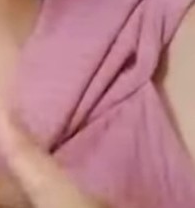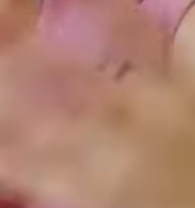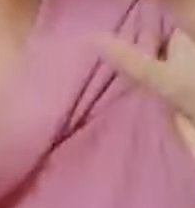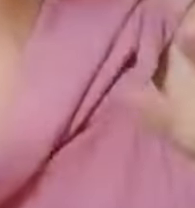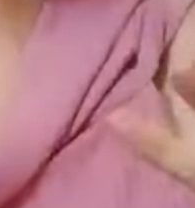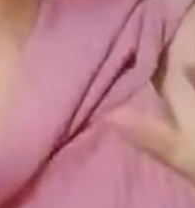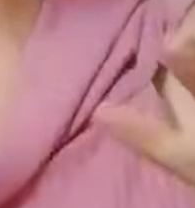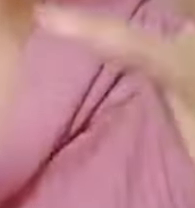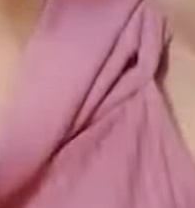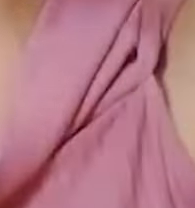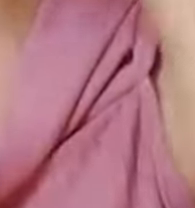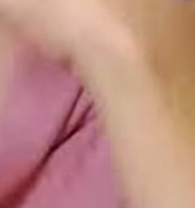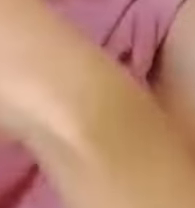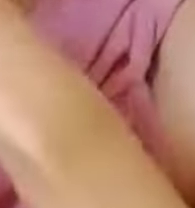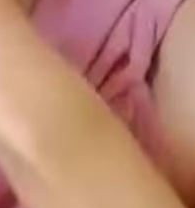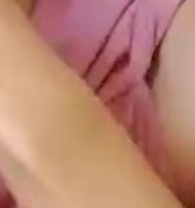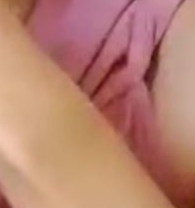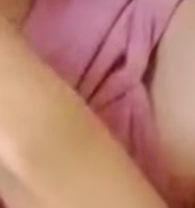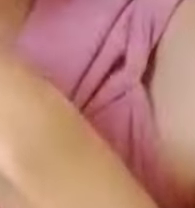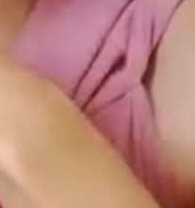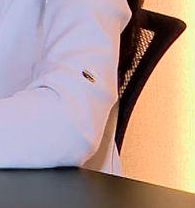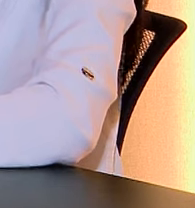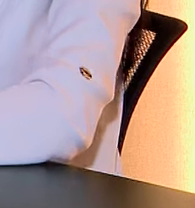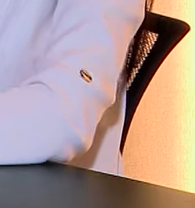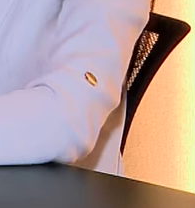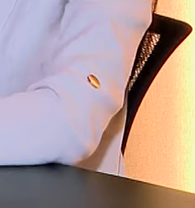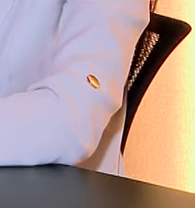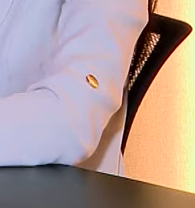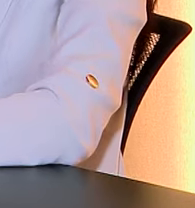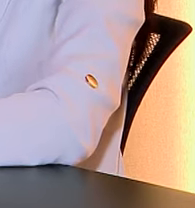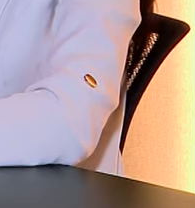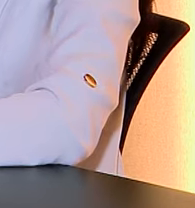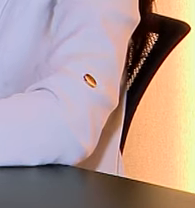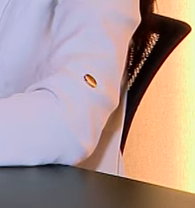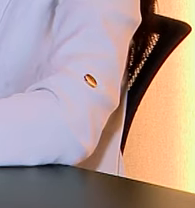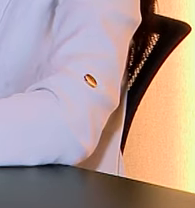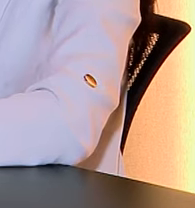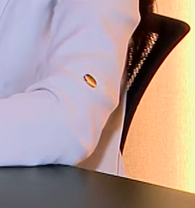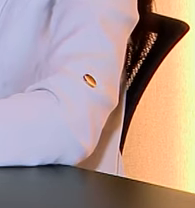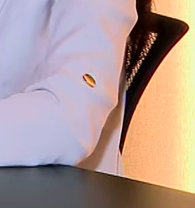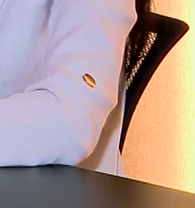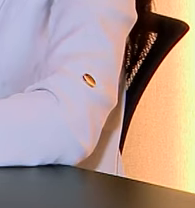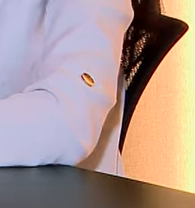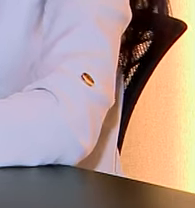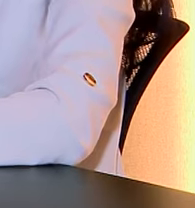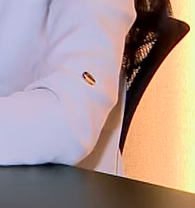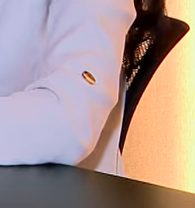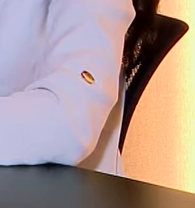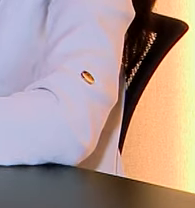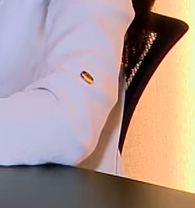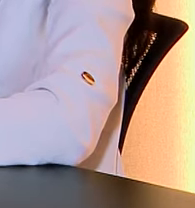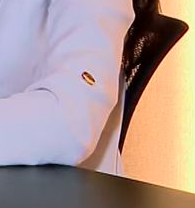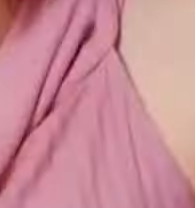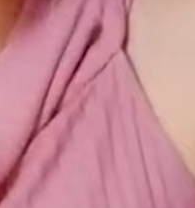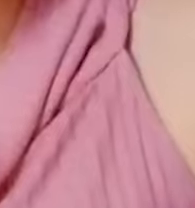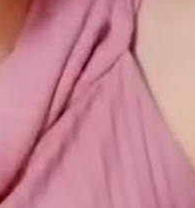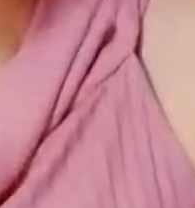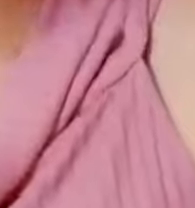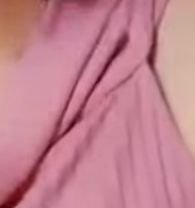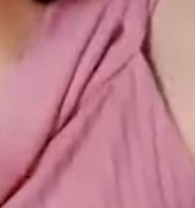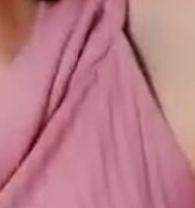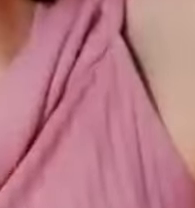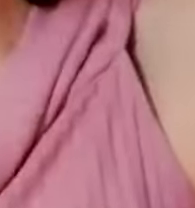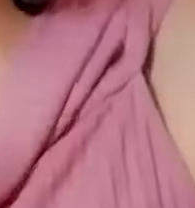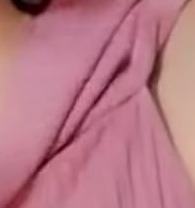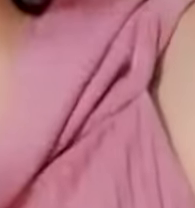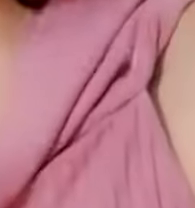gente ouviu falar da da possibilidade da inseminação I fui conversar com as pessoas da Medicina da ginecologia da Obstetrícia é isso